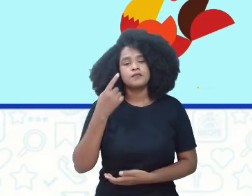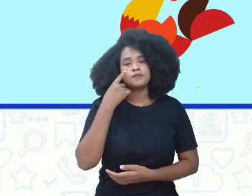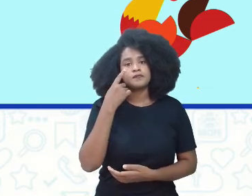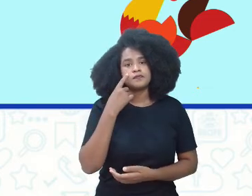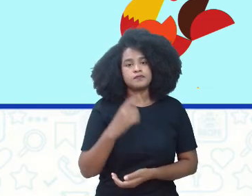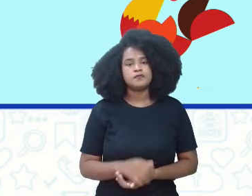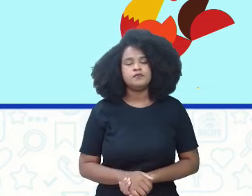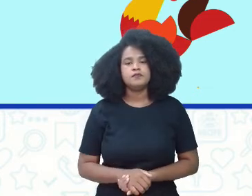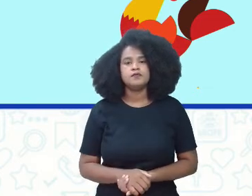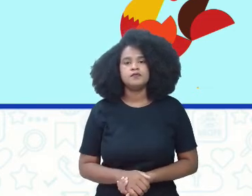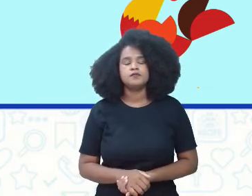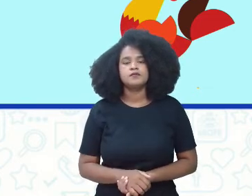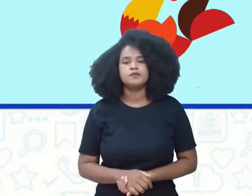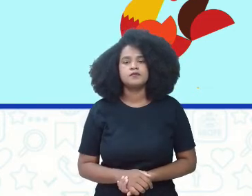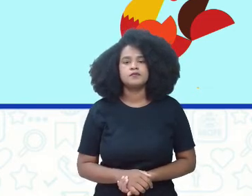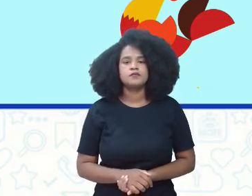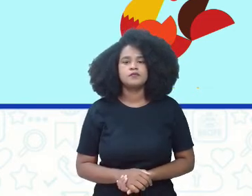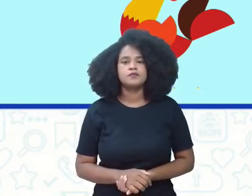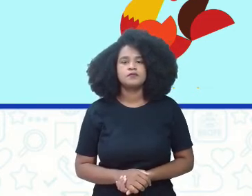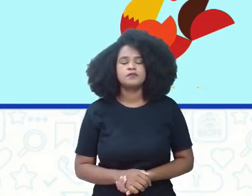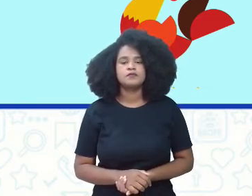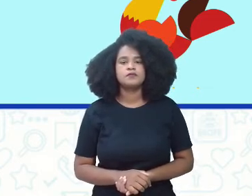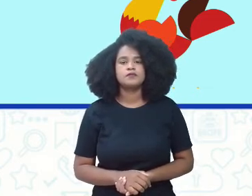penas chegam até